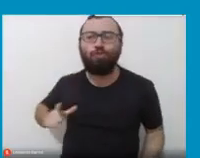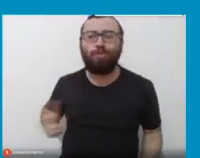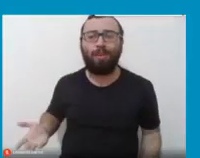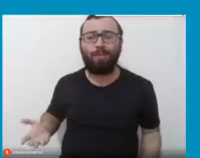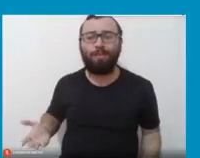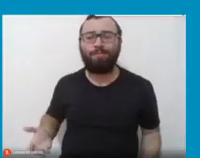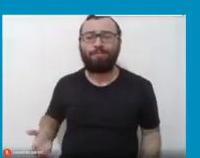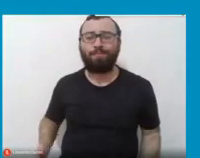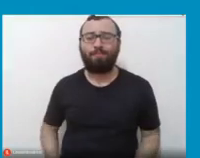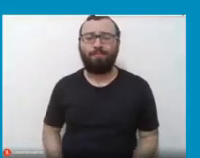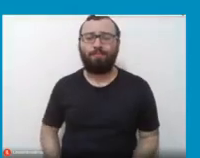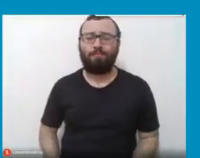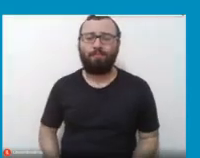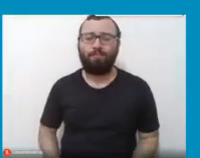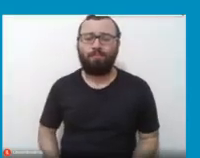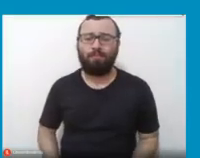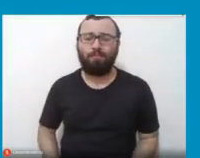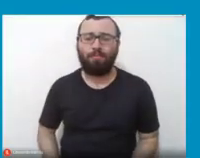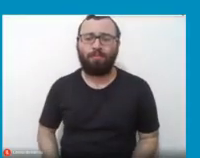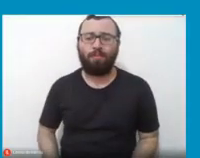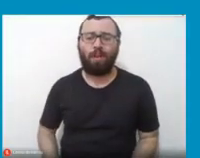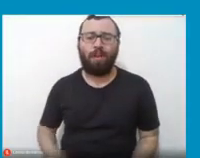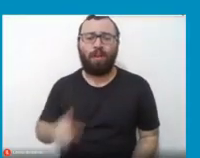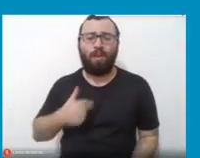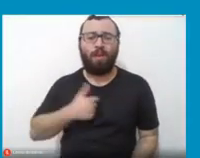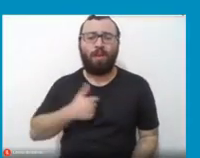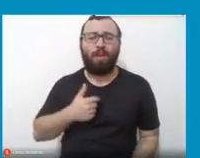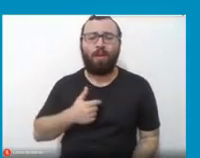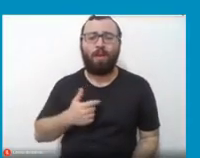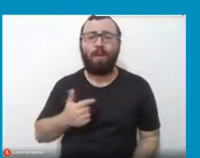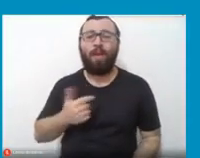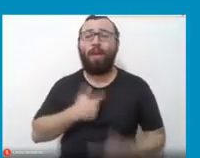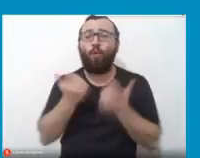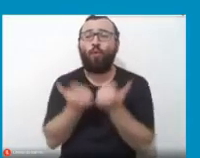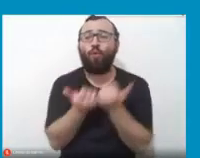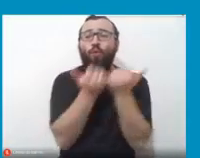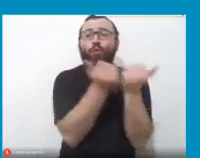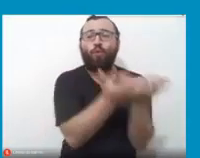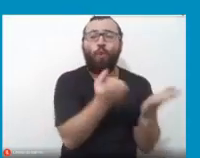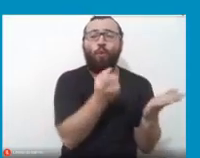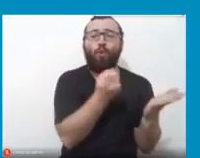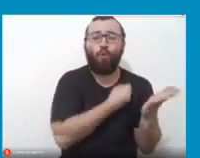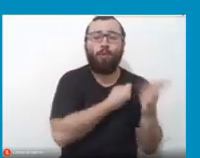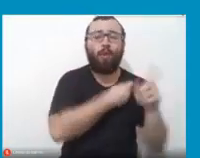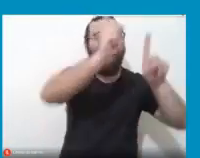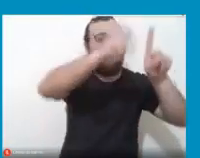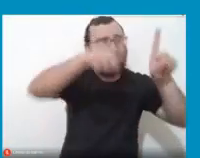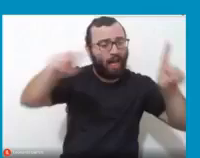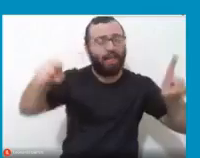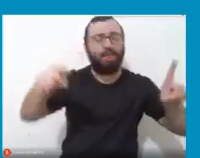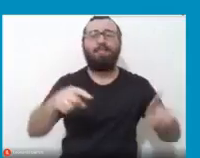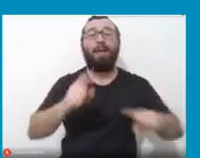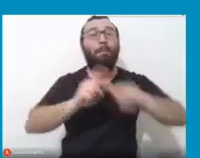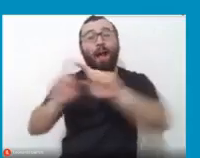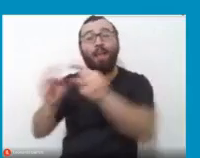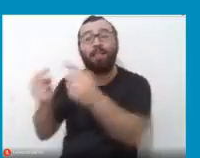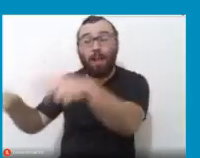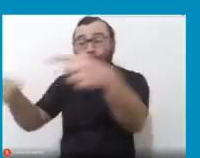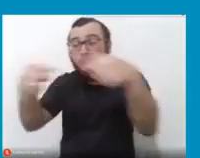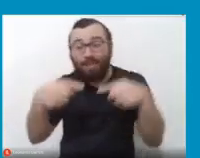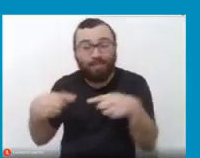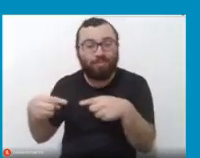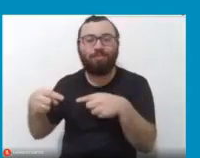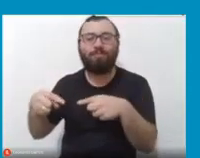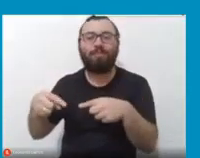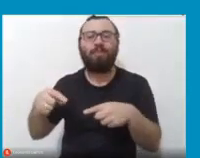eu não tenho, assim, eu não acho... Eu forneço os dados e as análises, mas eu acho que o debate político em torno disso